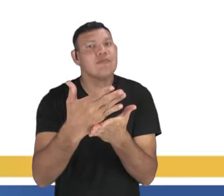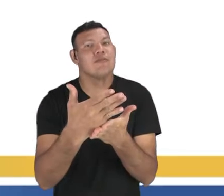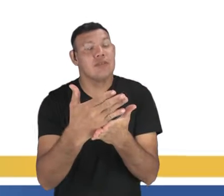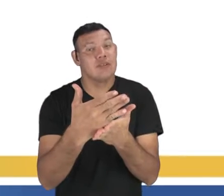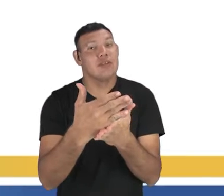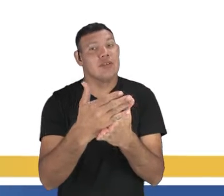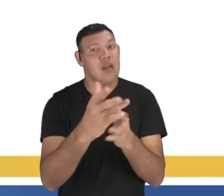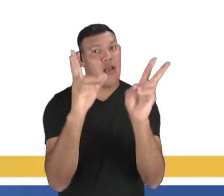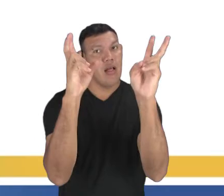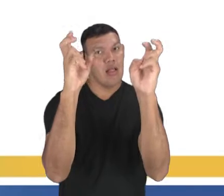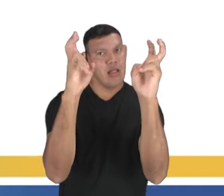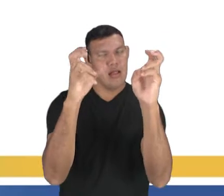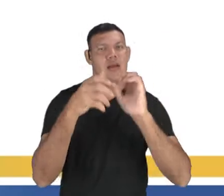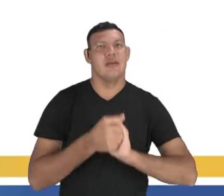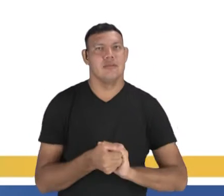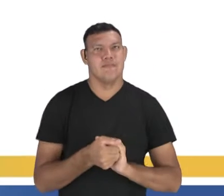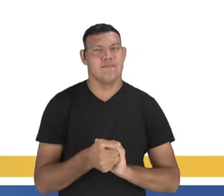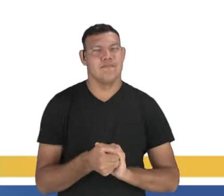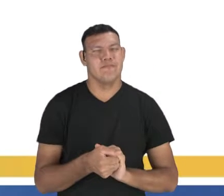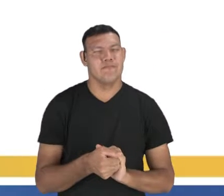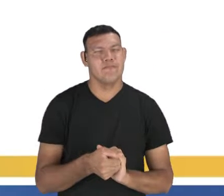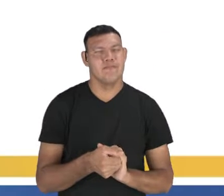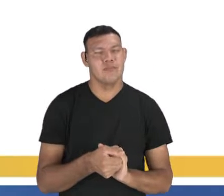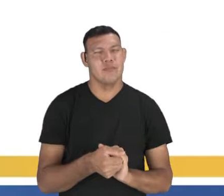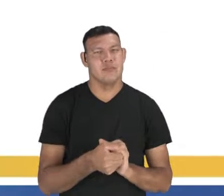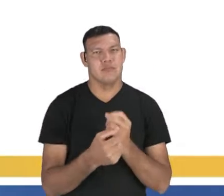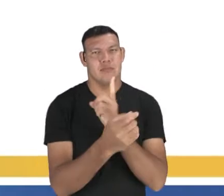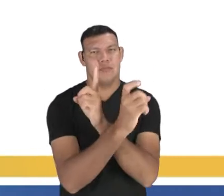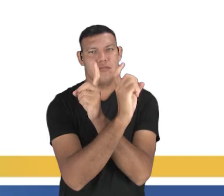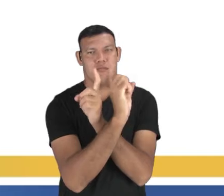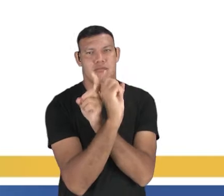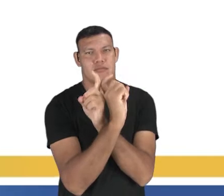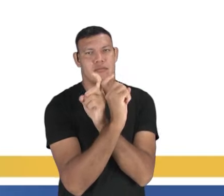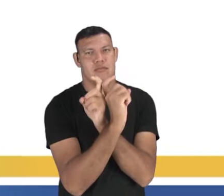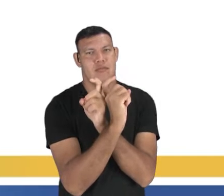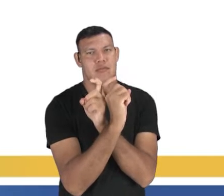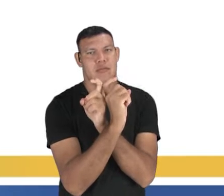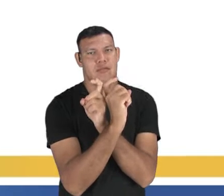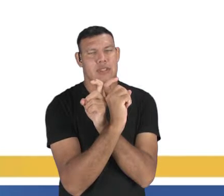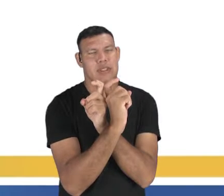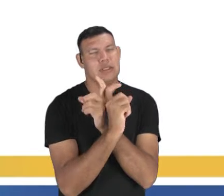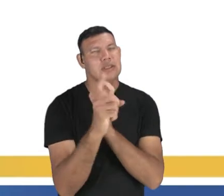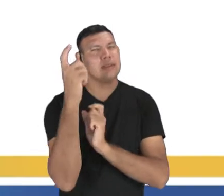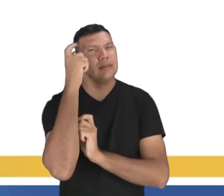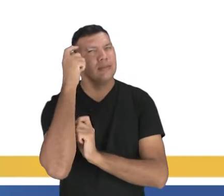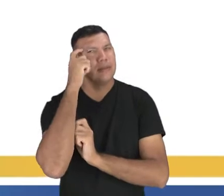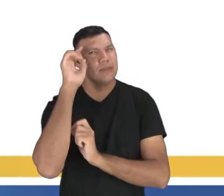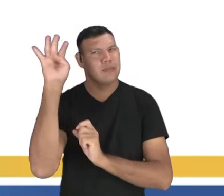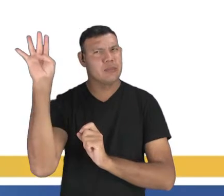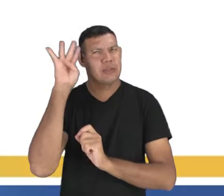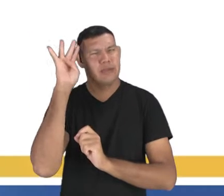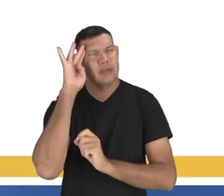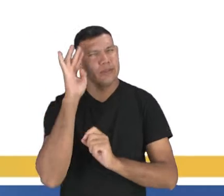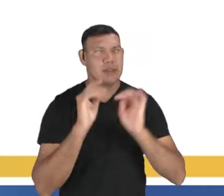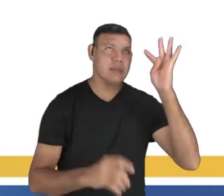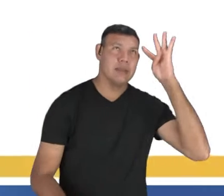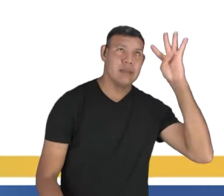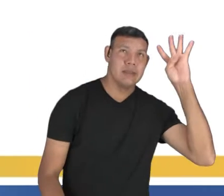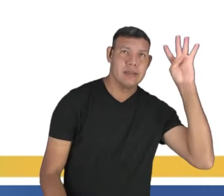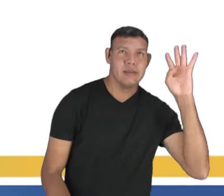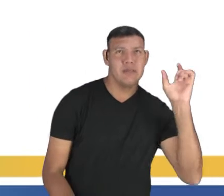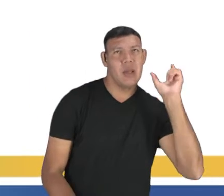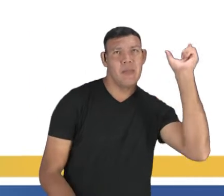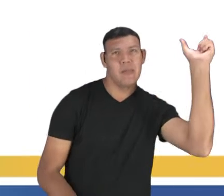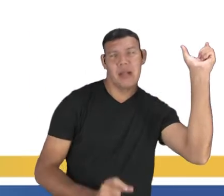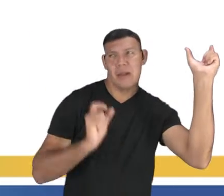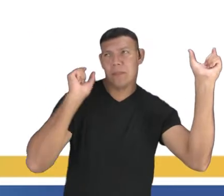Por quê? Duas pessoas pensando, tentando articular um pensamento, uma opinião e várias